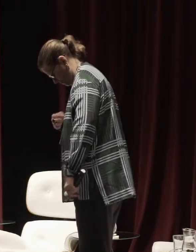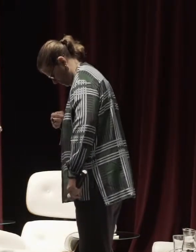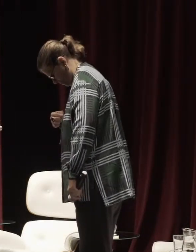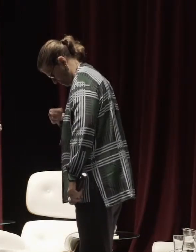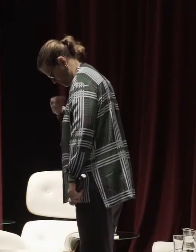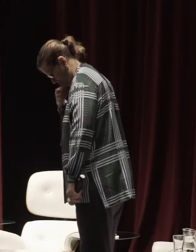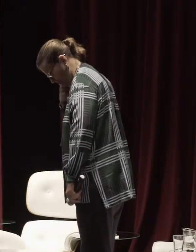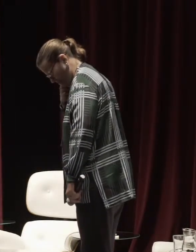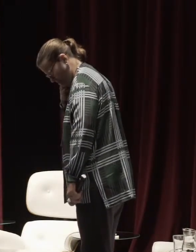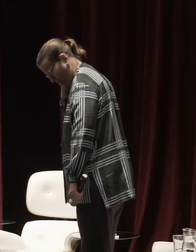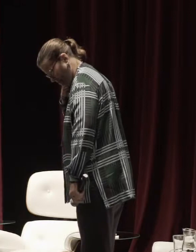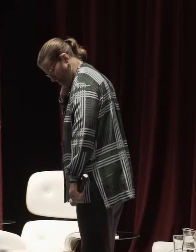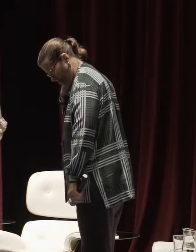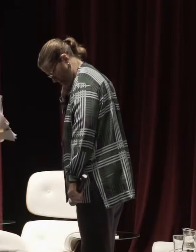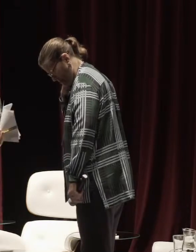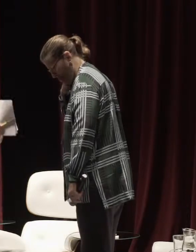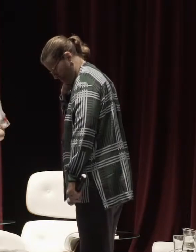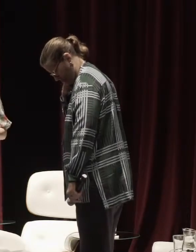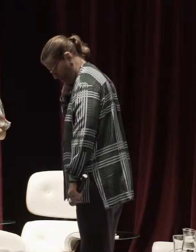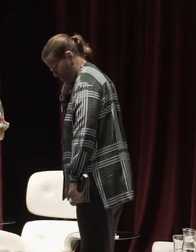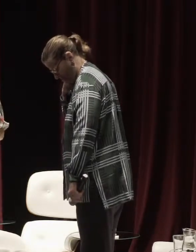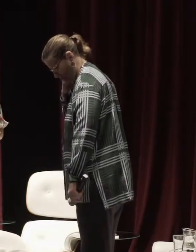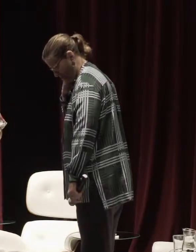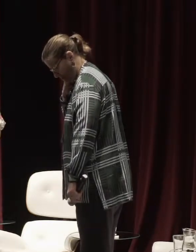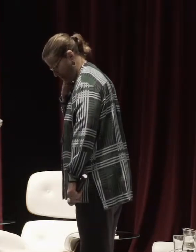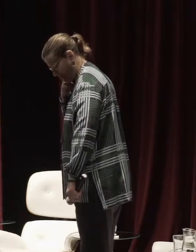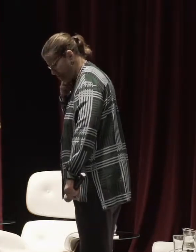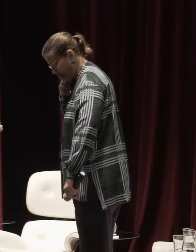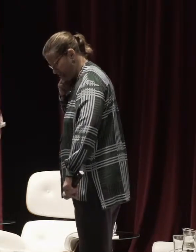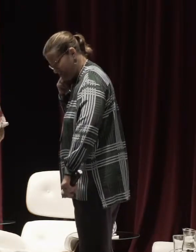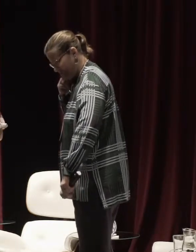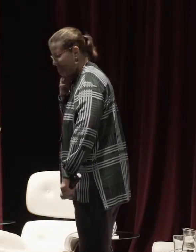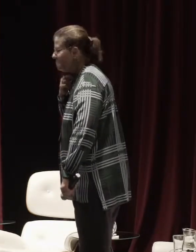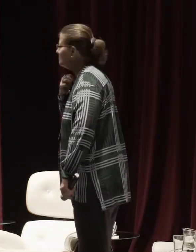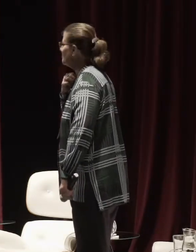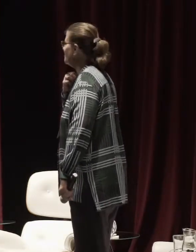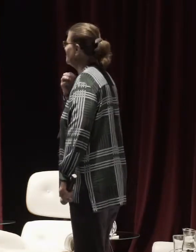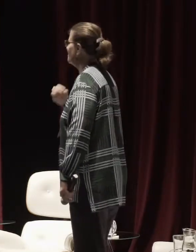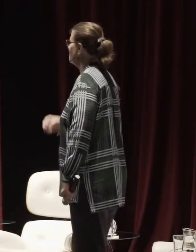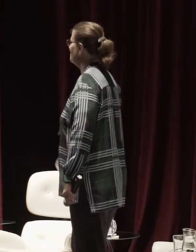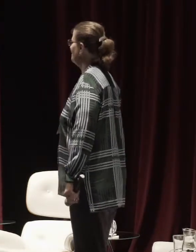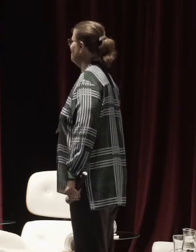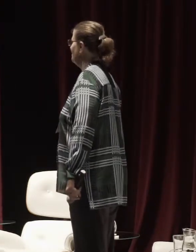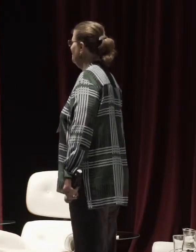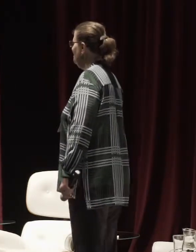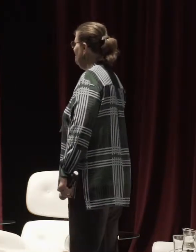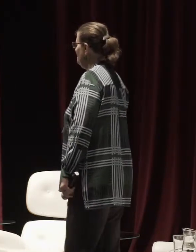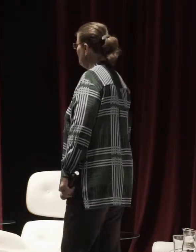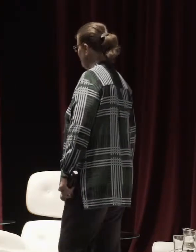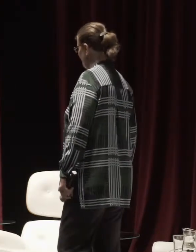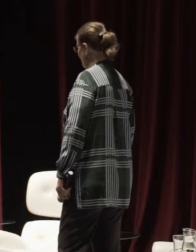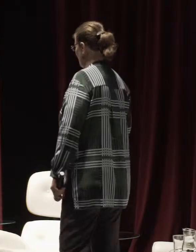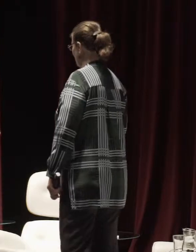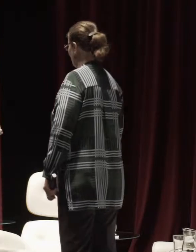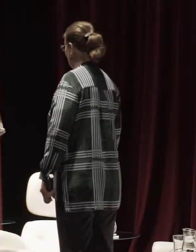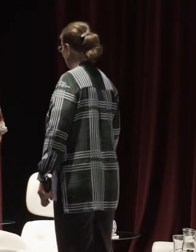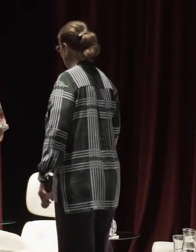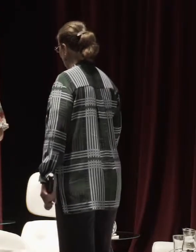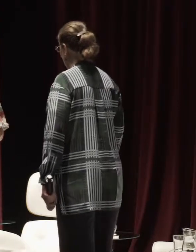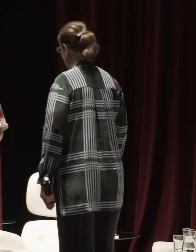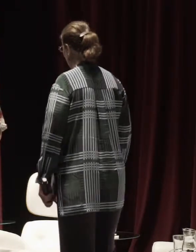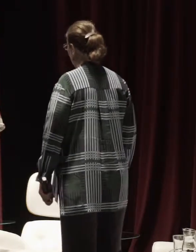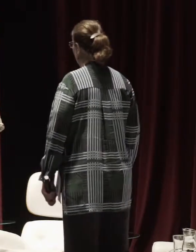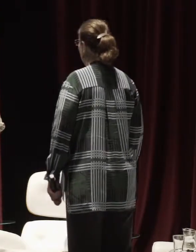falar justamente daquele adolescente que abandonou a leitura e o que a gente pode fazer para ele voltar a ler. E o livro dele é de